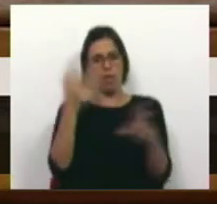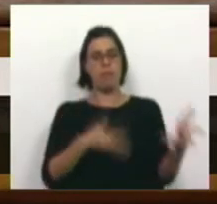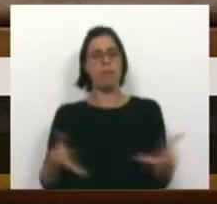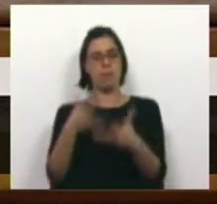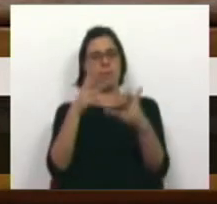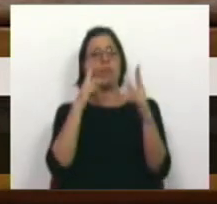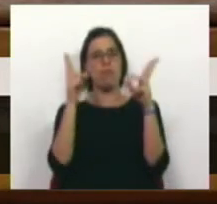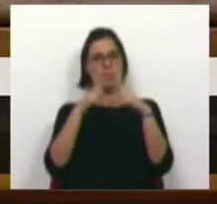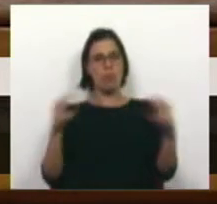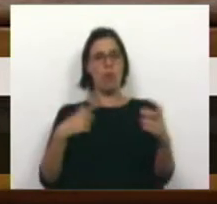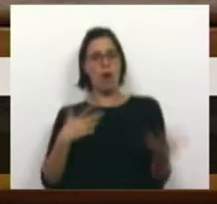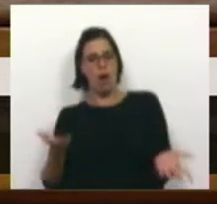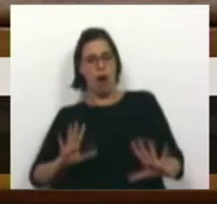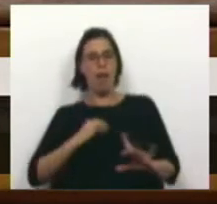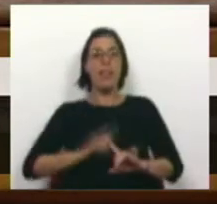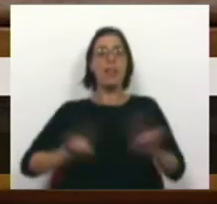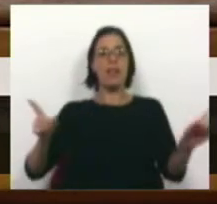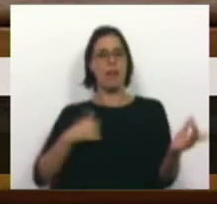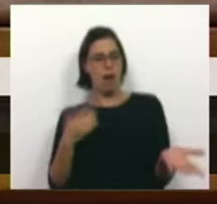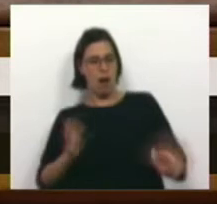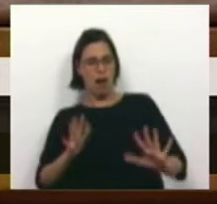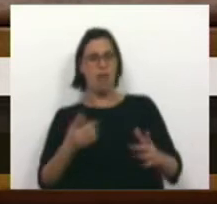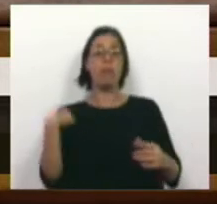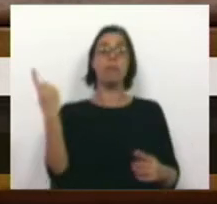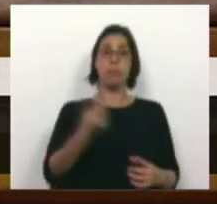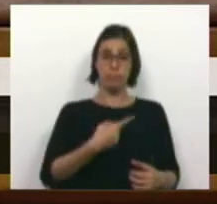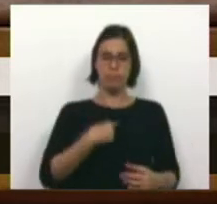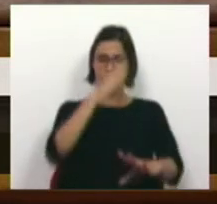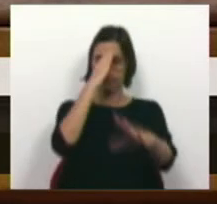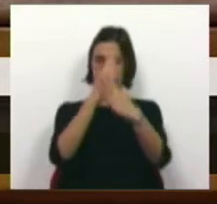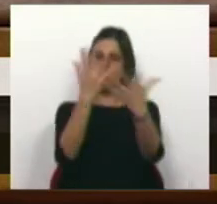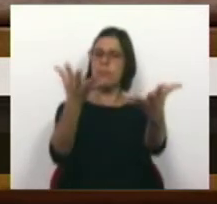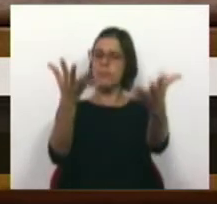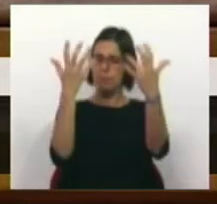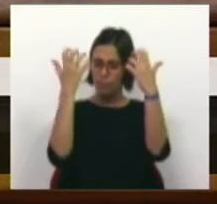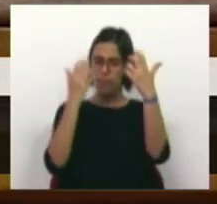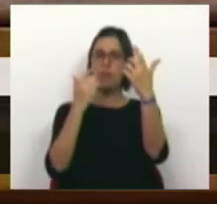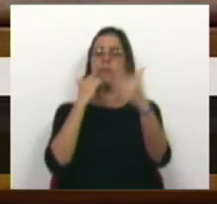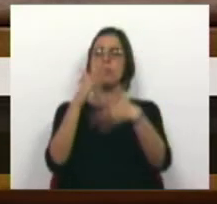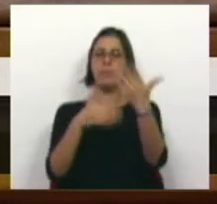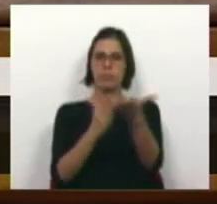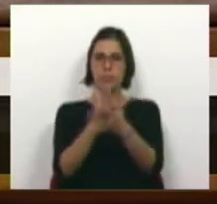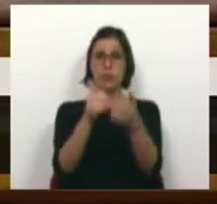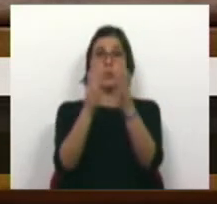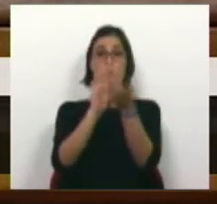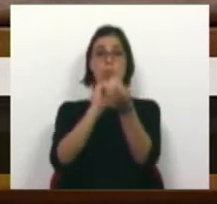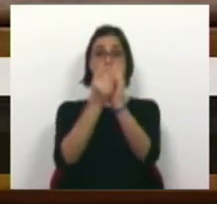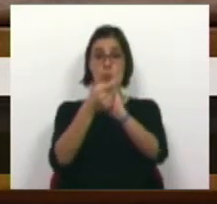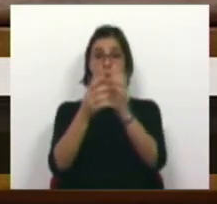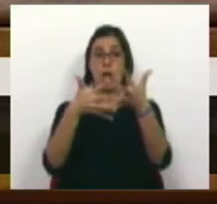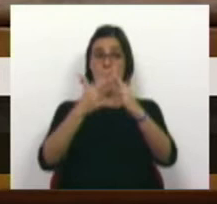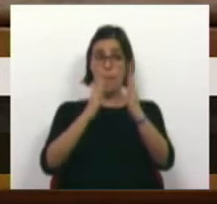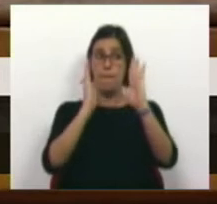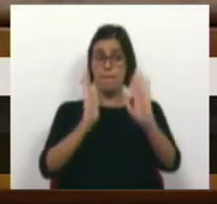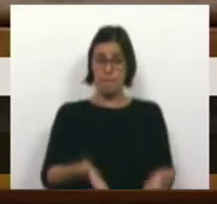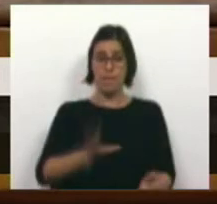caminhos sem abdicar das suas diferenças. Tenhamos, portanto, a determinação de enfrentar todas as mudanças estruturais